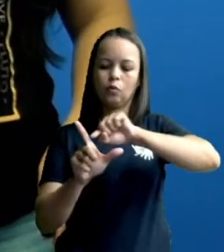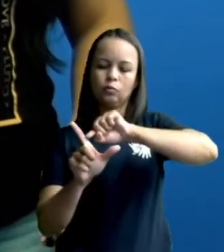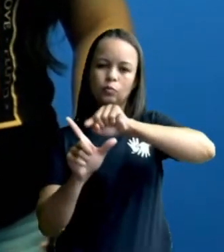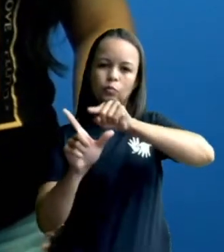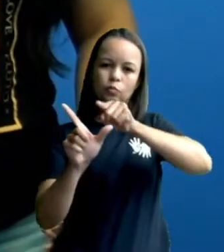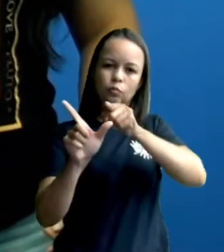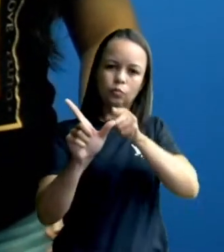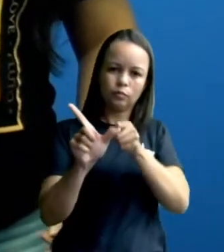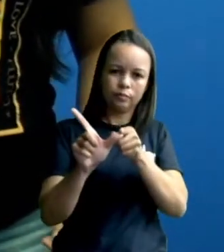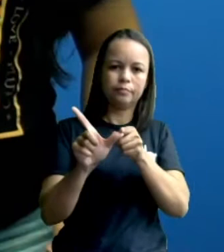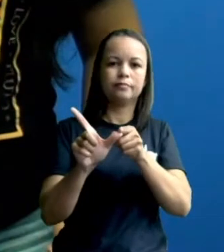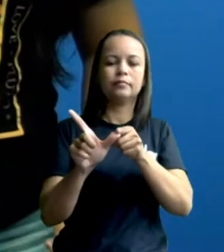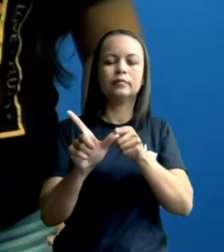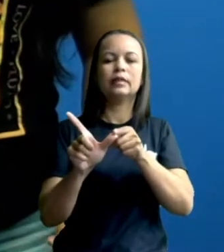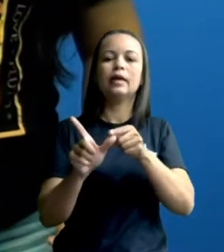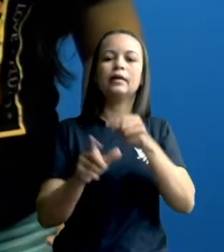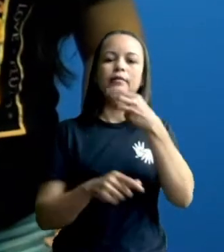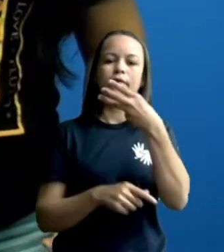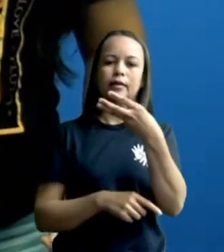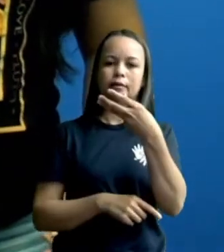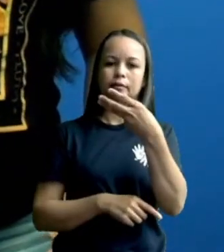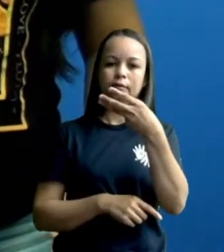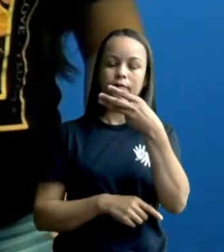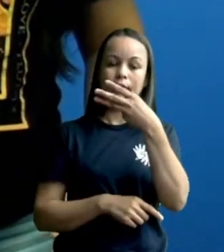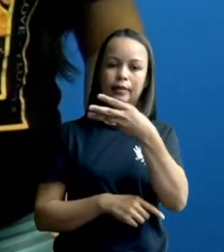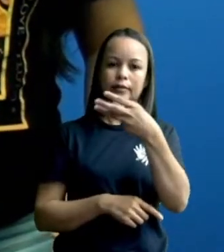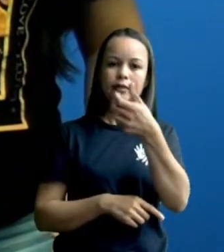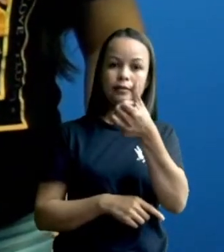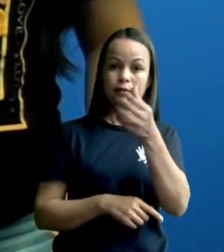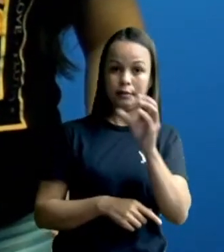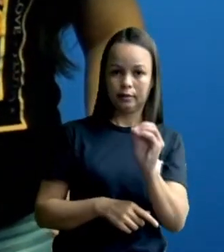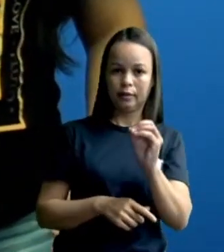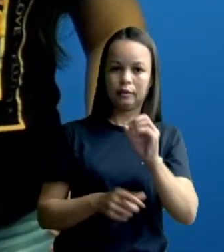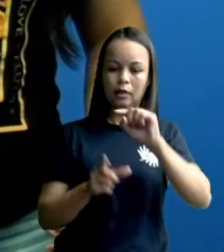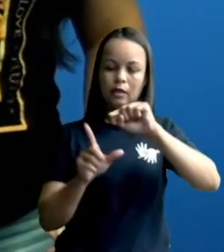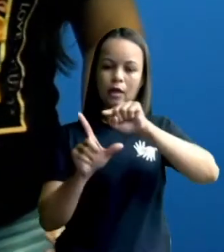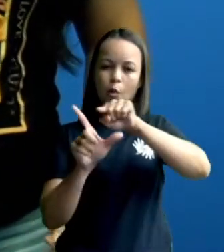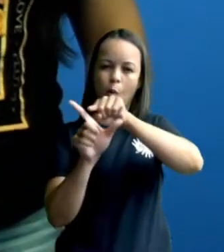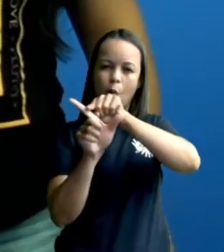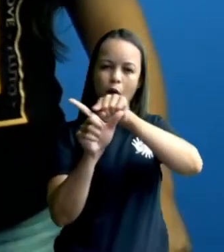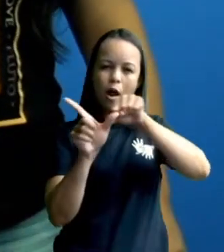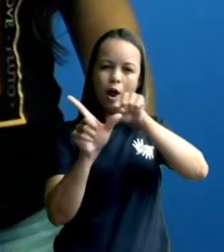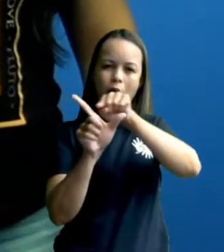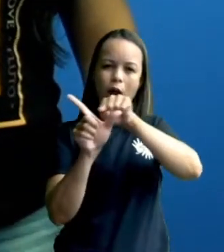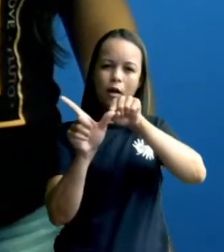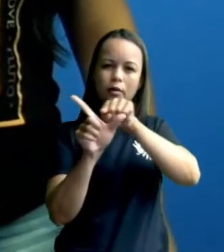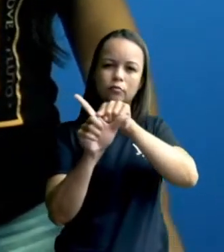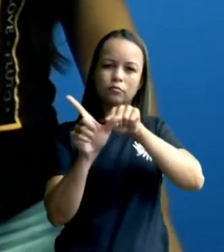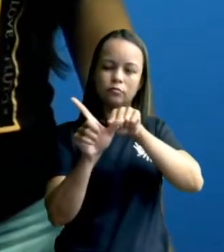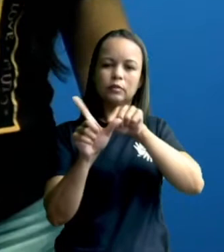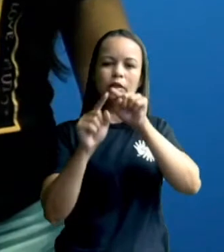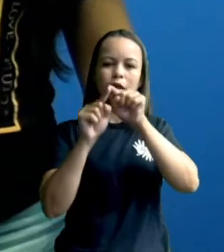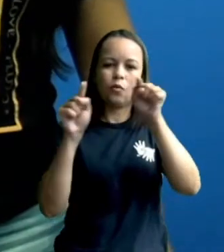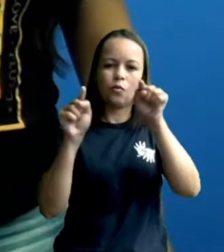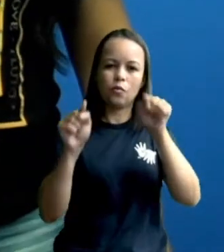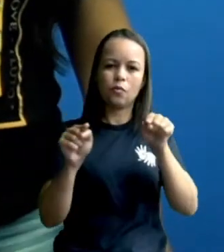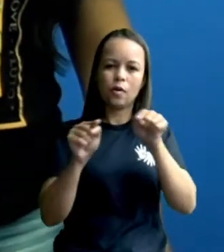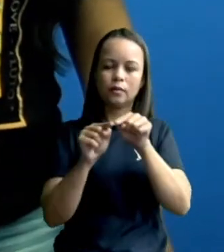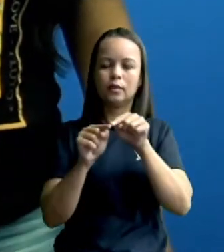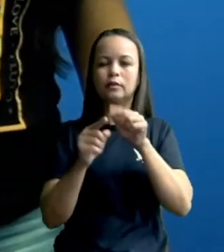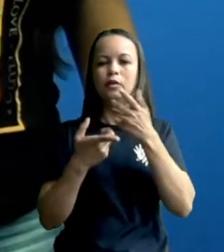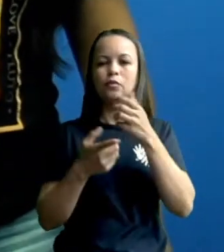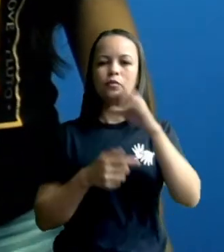uma bolinha, é 360? E aquele ângulo bem retinho que forma um quadradinho é o ângulo